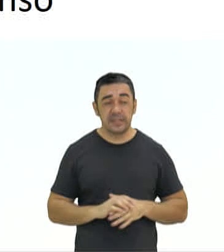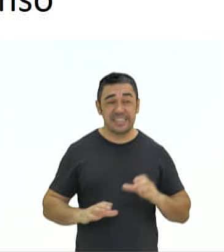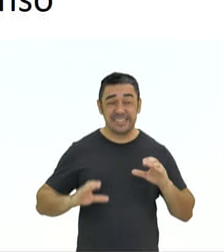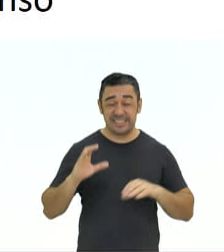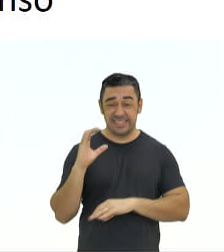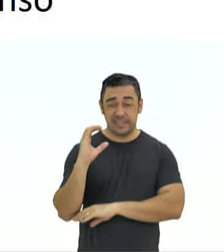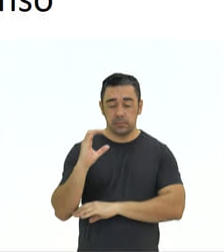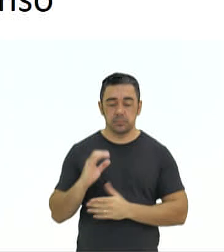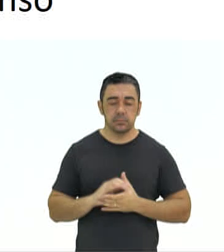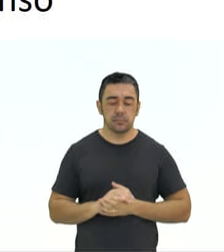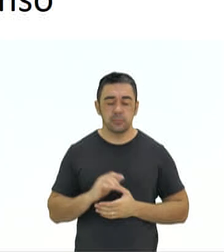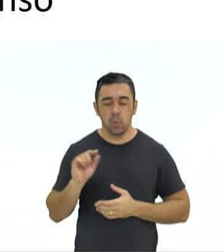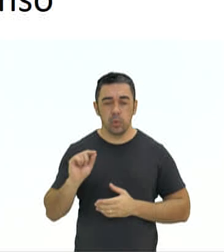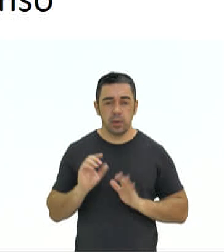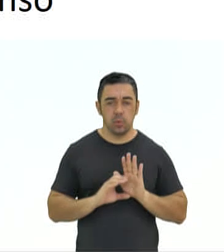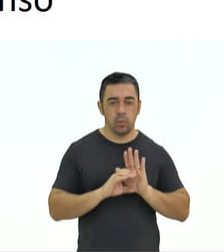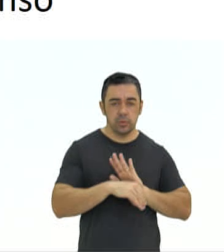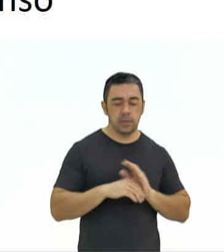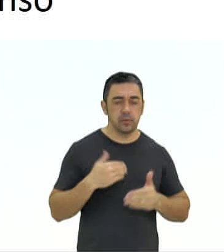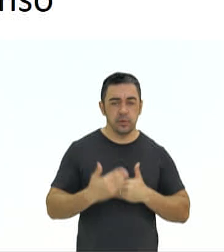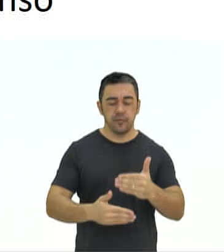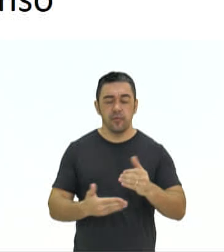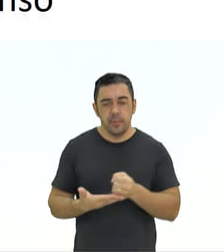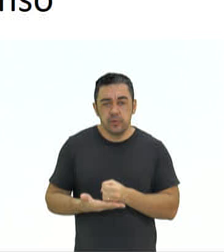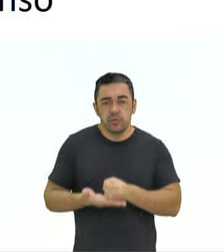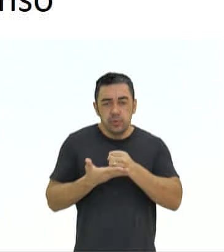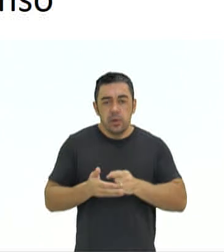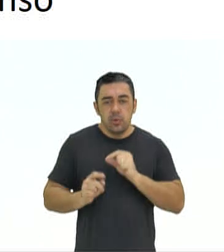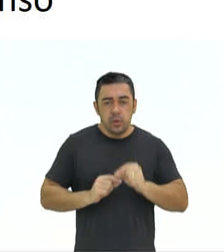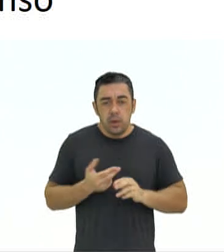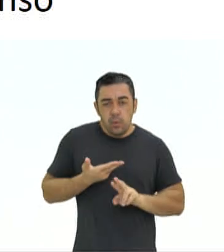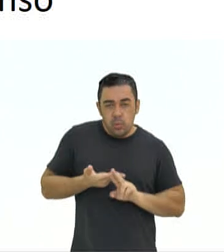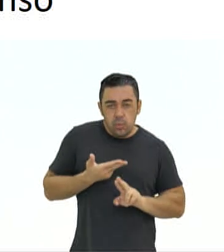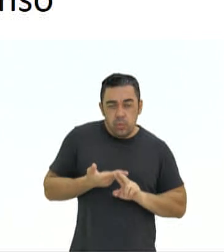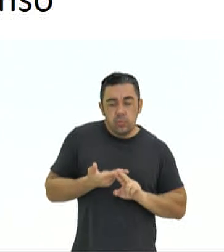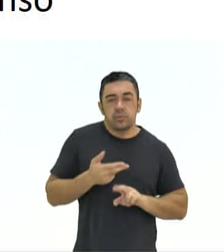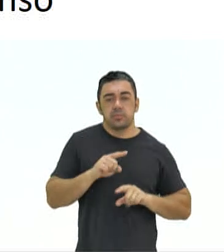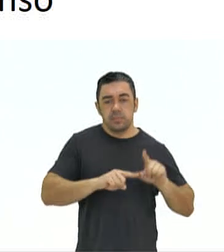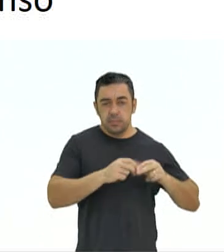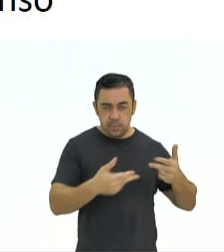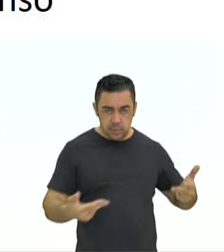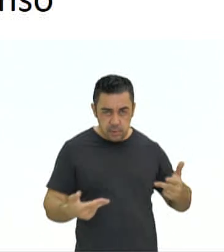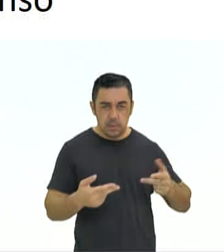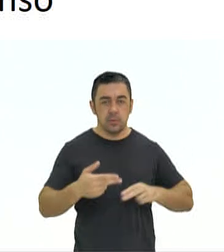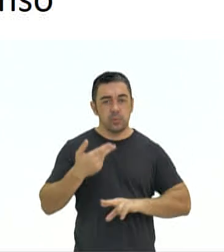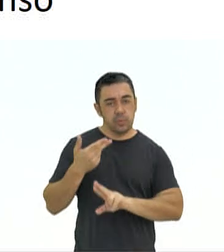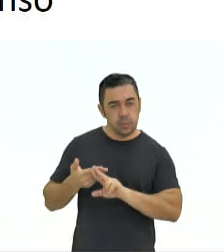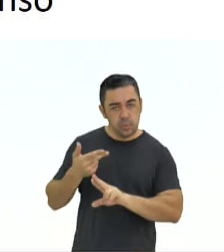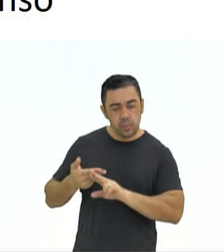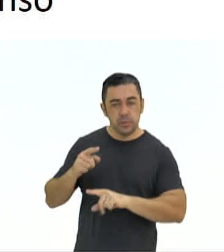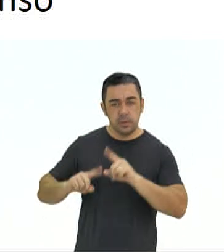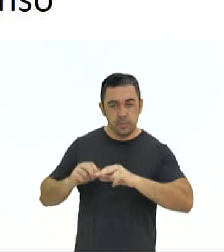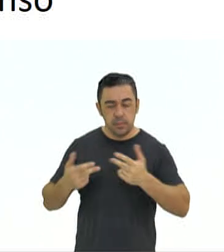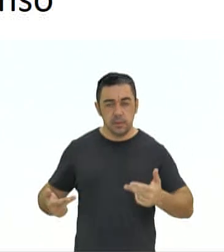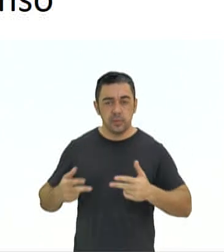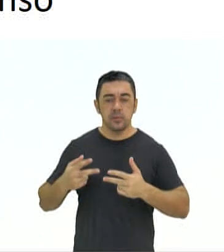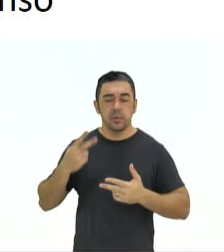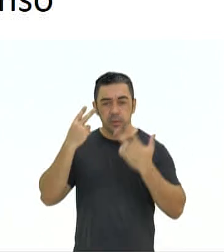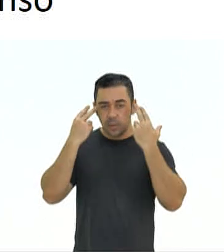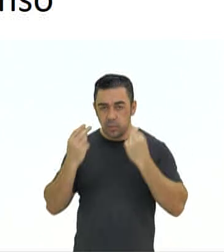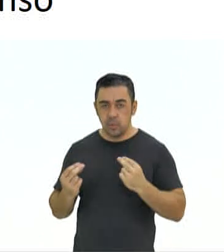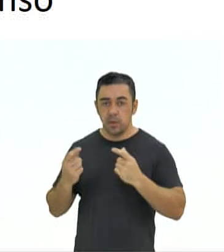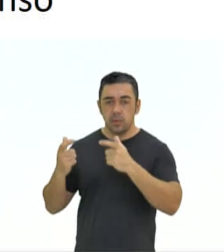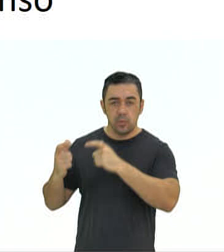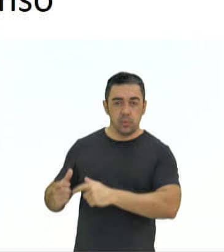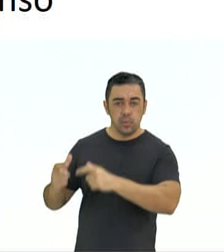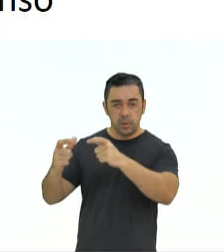C. O conceito de desenvolvimento sustentável, que compreendia o uso de elementos e o uso de elementos naturais somente determinados em